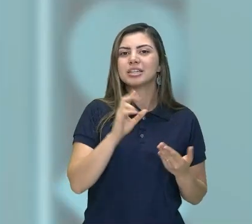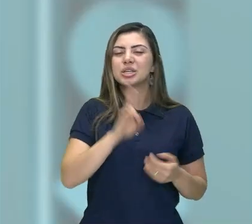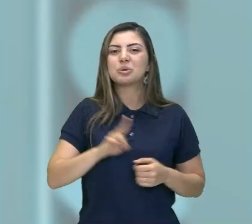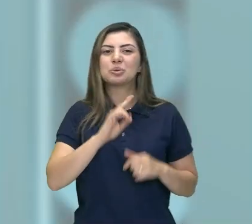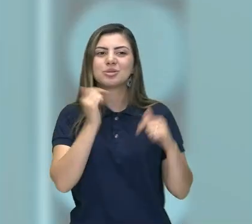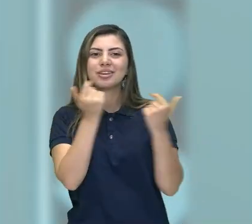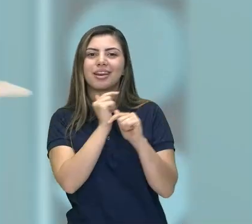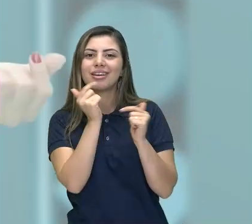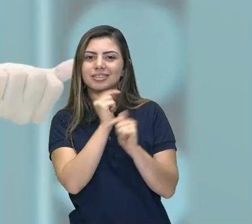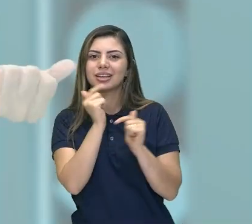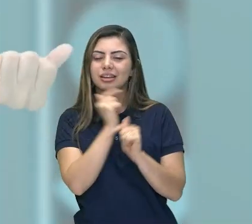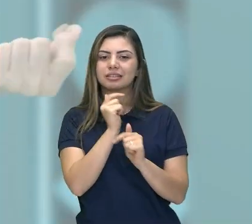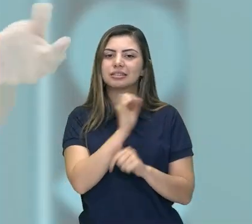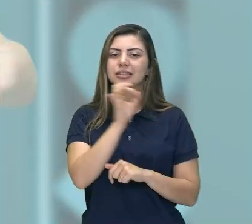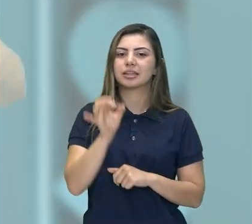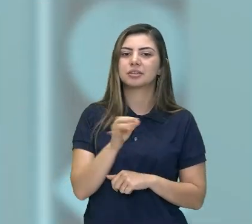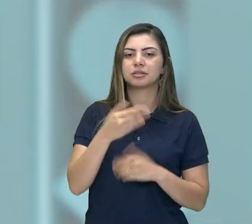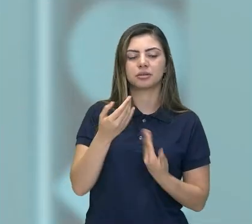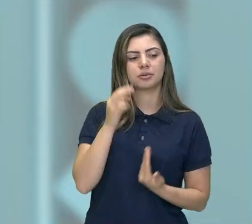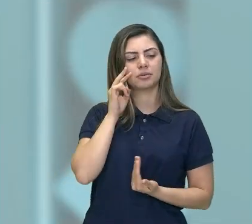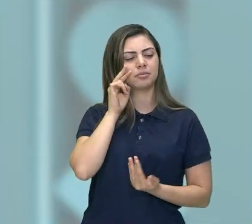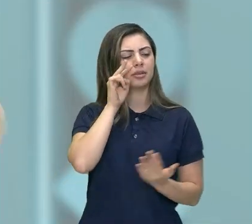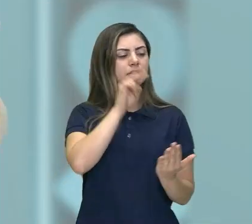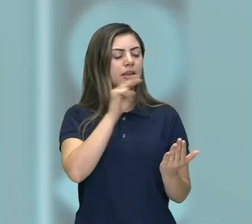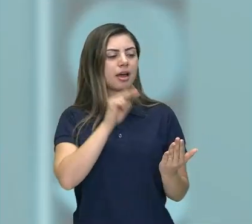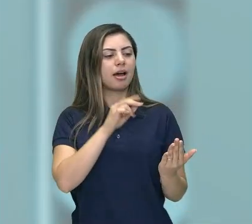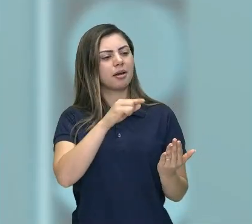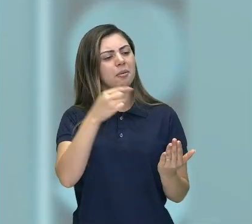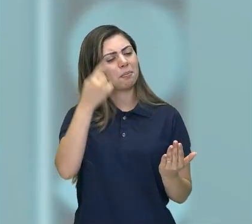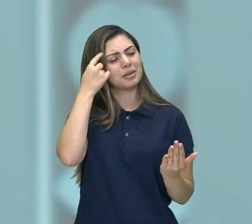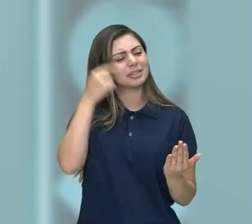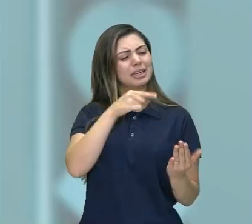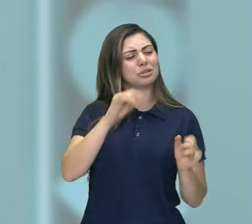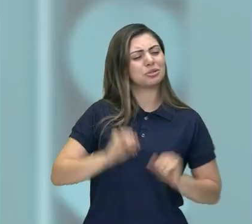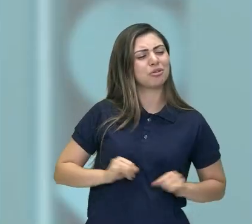trazer aspectos ali que a pessoa, nossa, eu achava que ele ia sofrer.